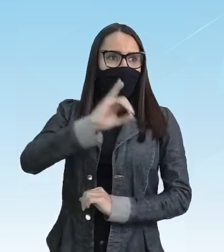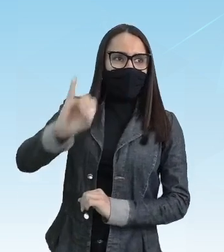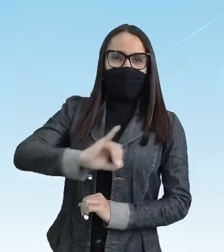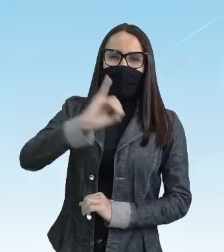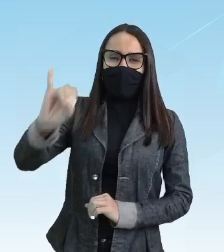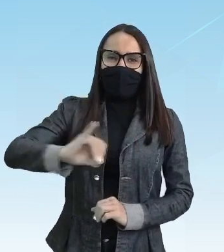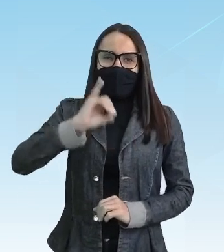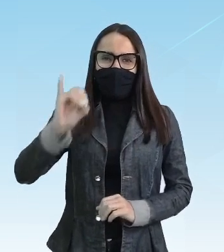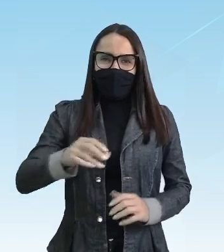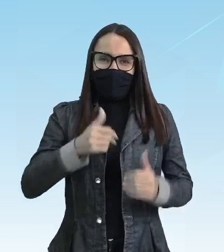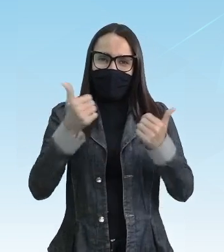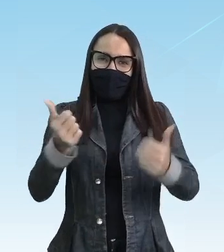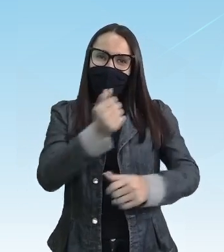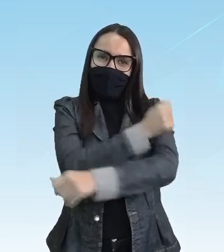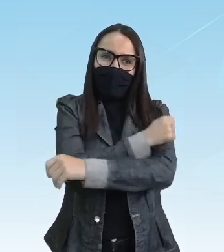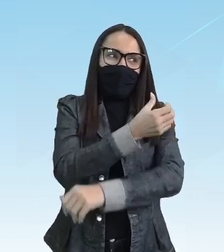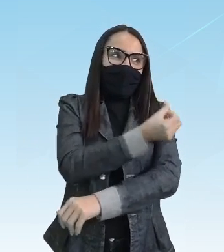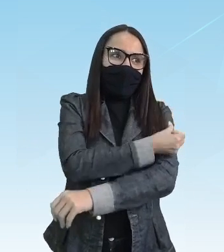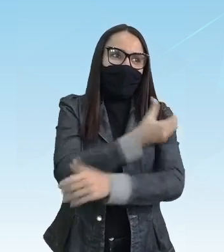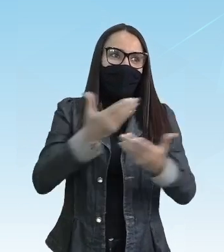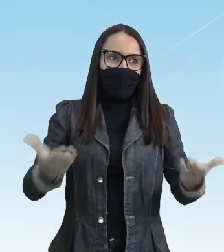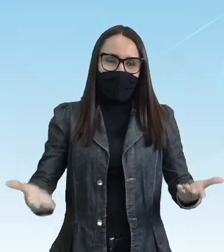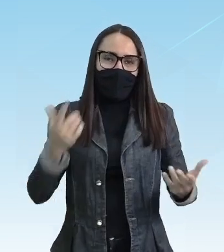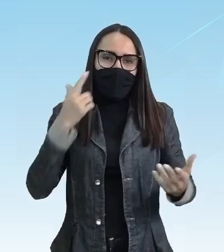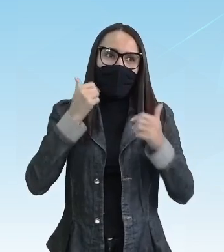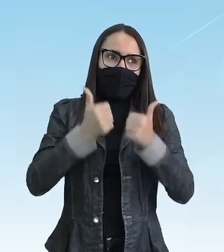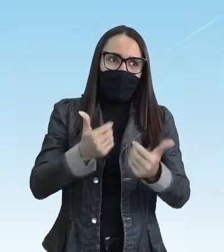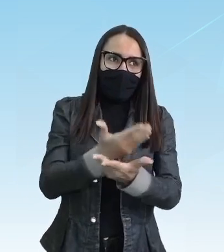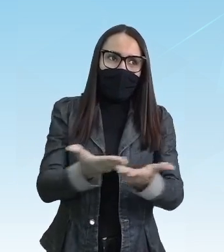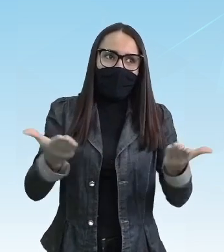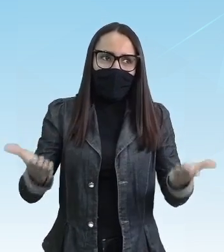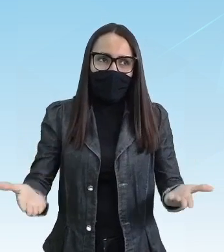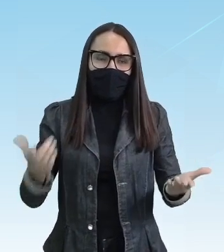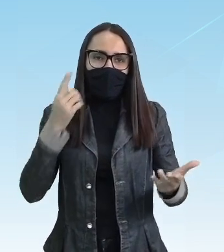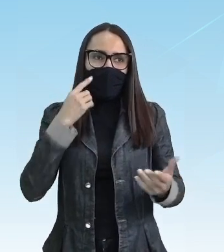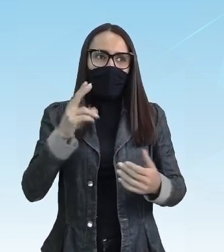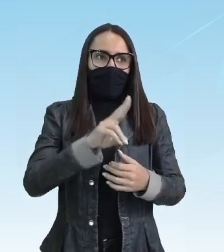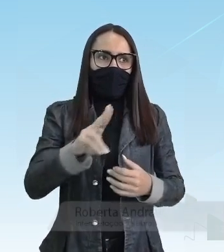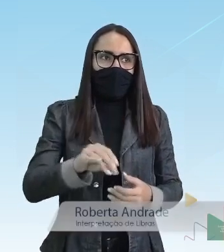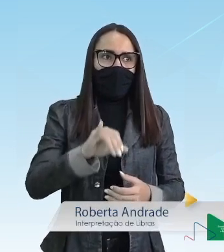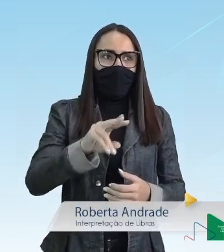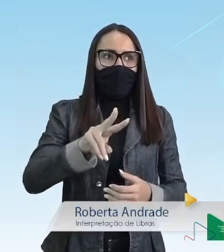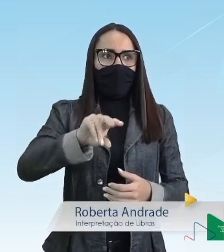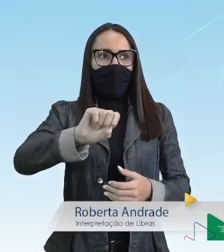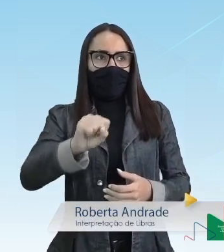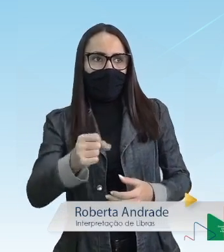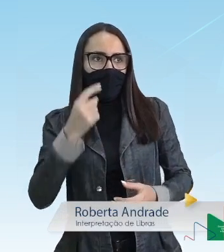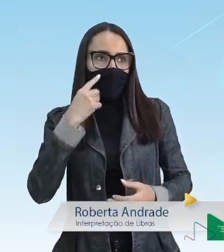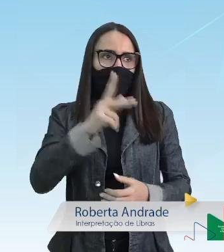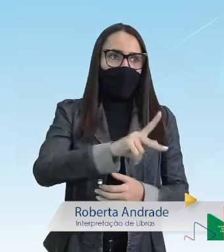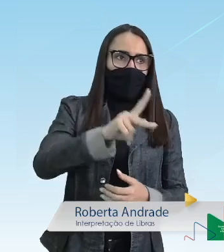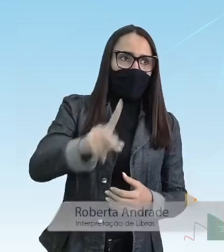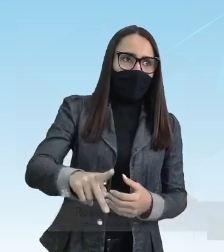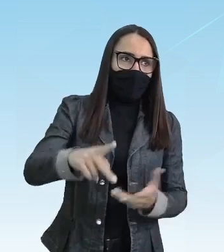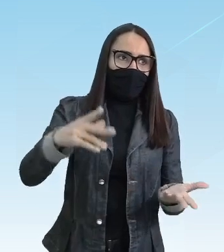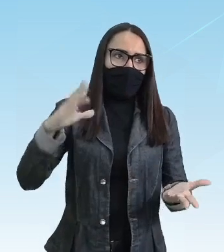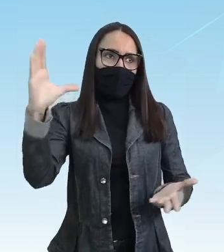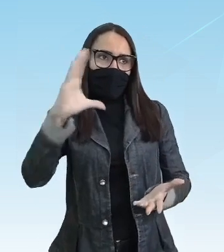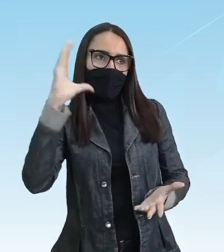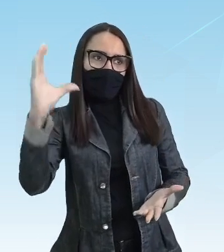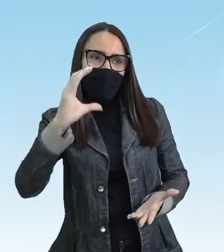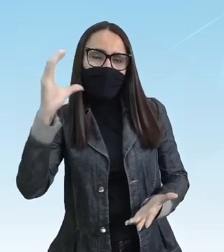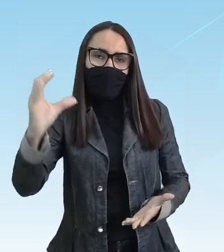Olá, meus queridos alunos do sexto ano, tudo bem com vocês? Meu nome é Ives Fernando, eu sou professor